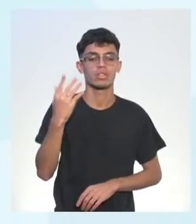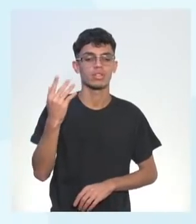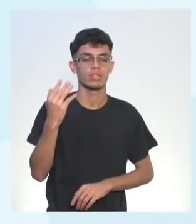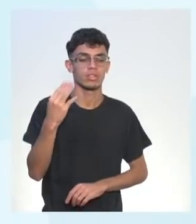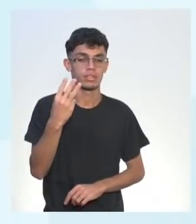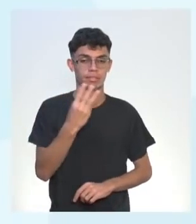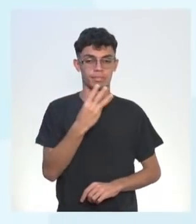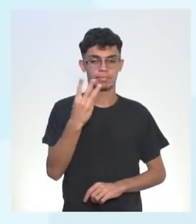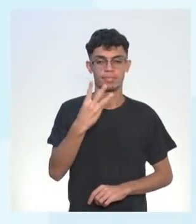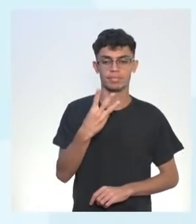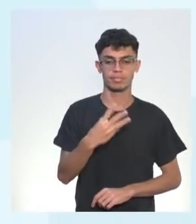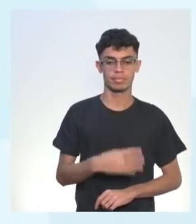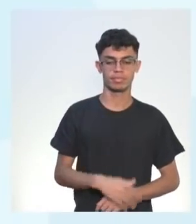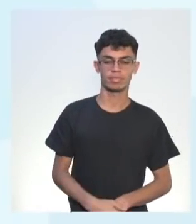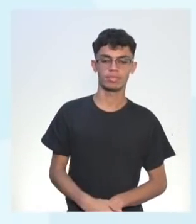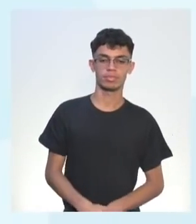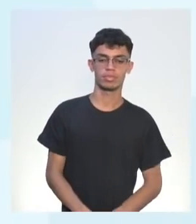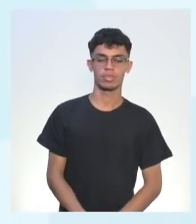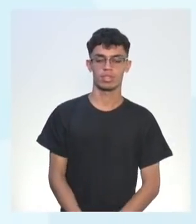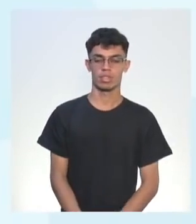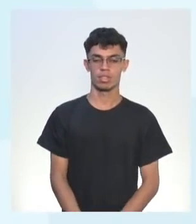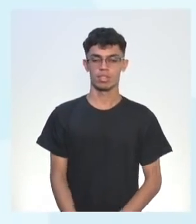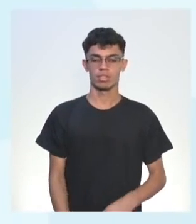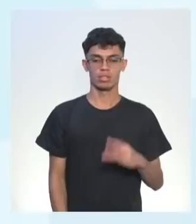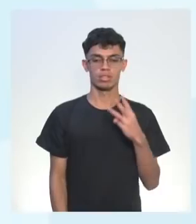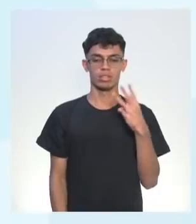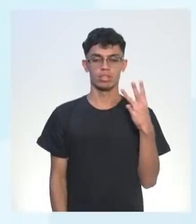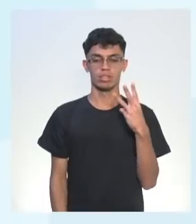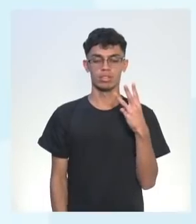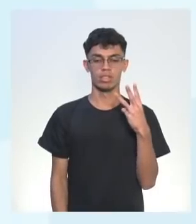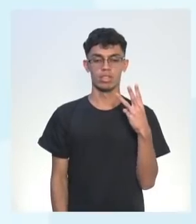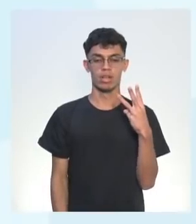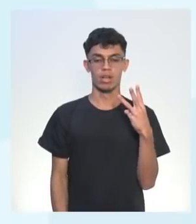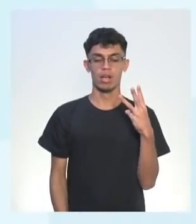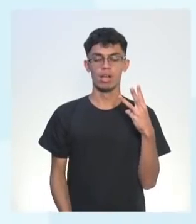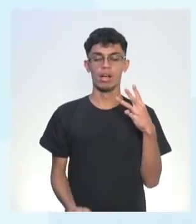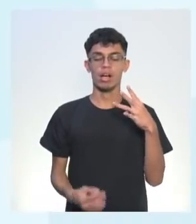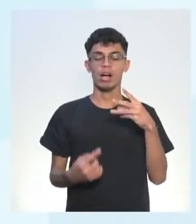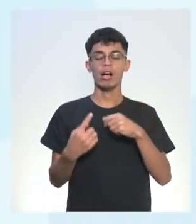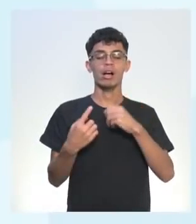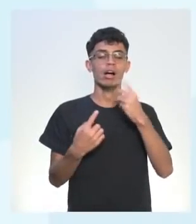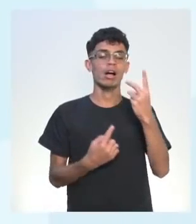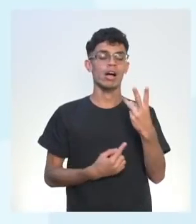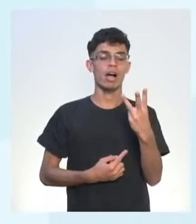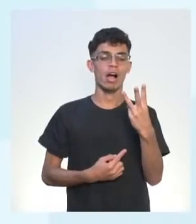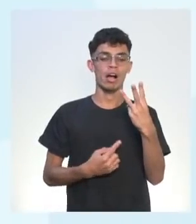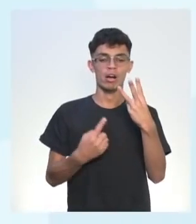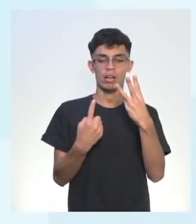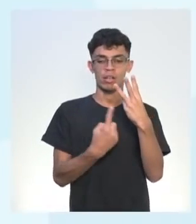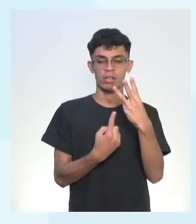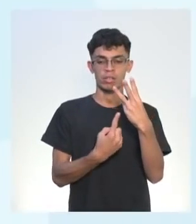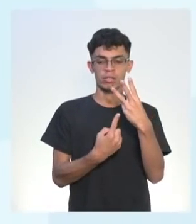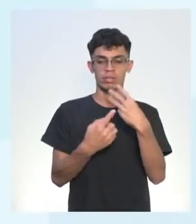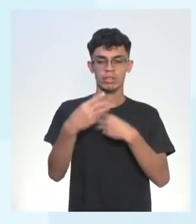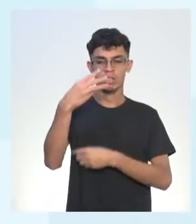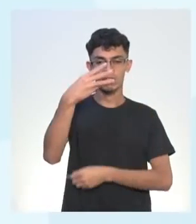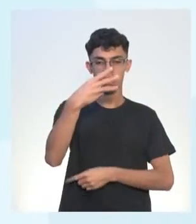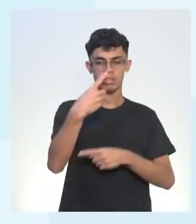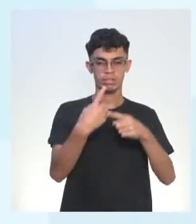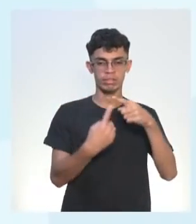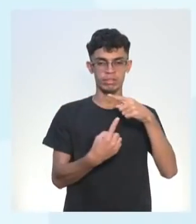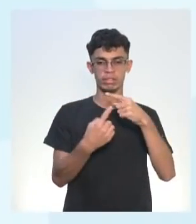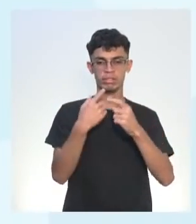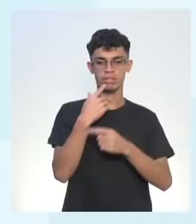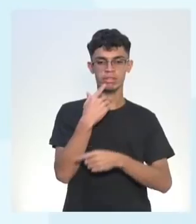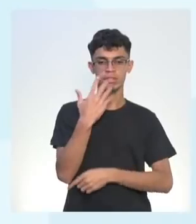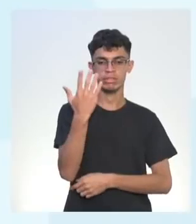aqui é 3, ó, e inverte. Quem não tem ninguém embaixo é o 1, não é mesmo? E aí você põe o 1 para cima e o 3 para baixo. Só que